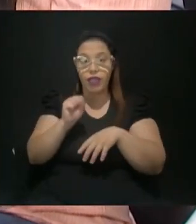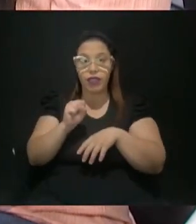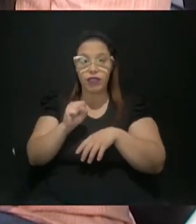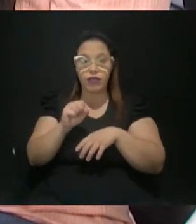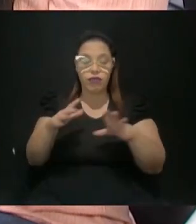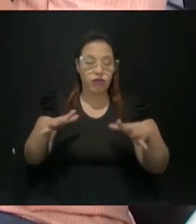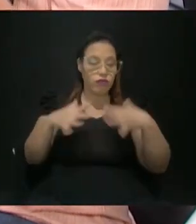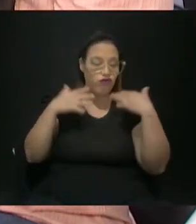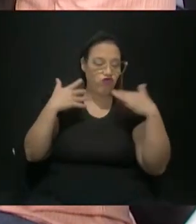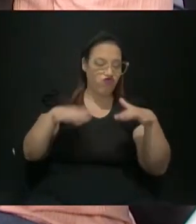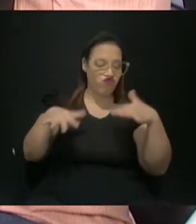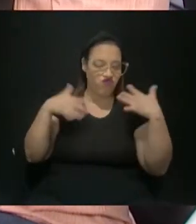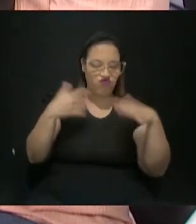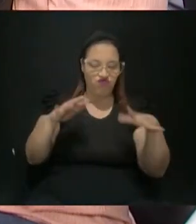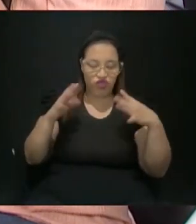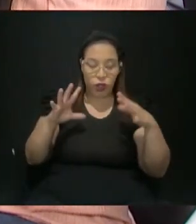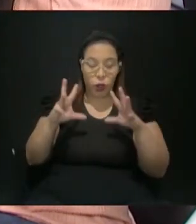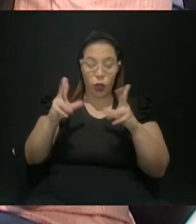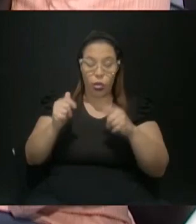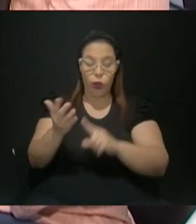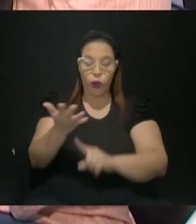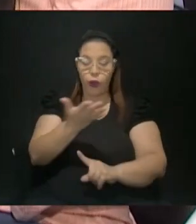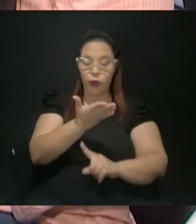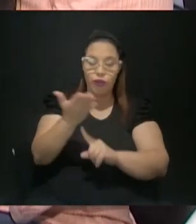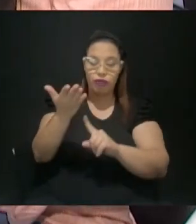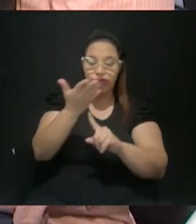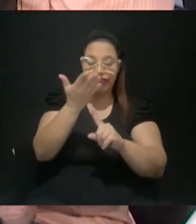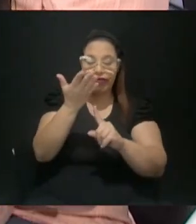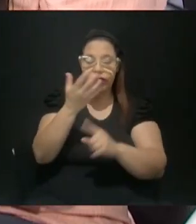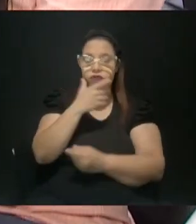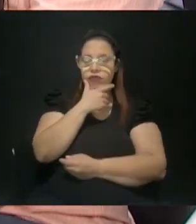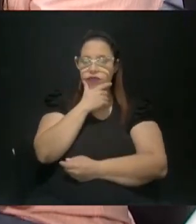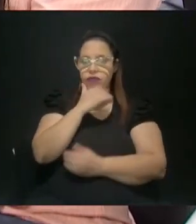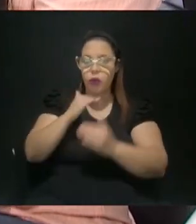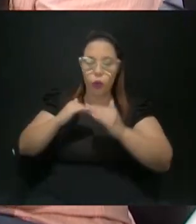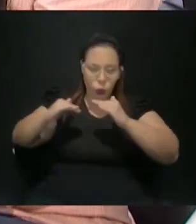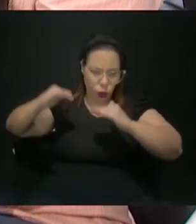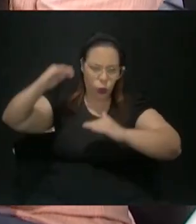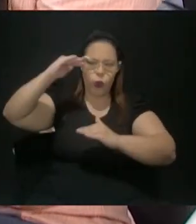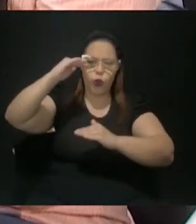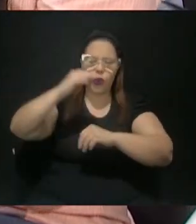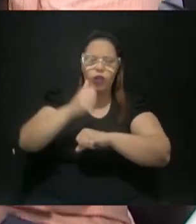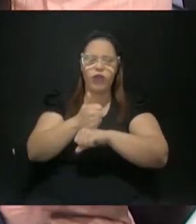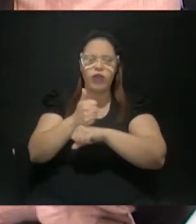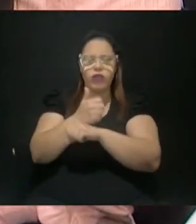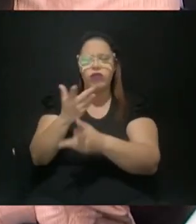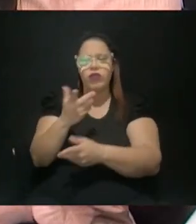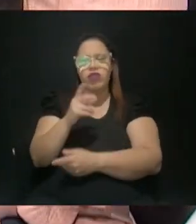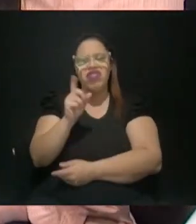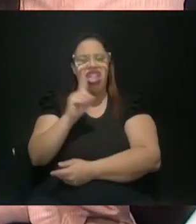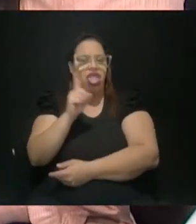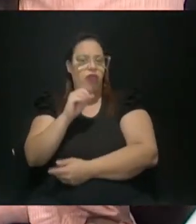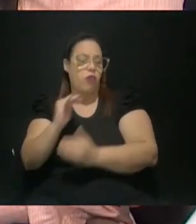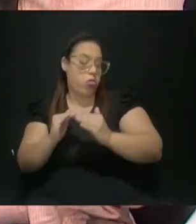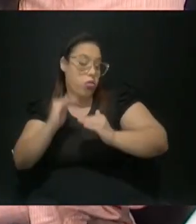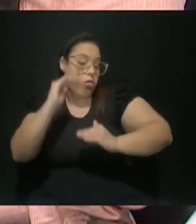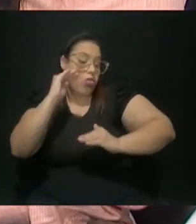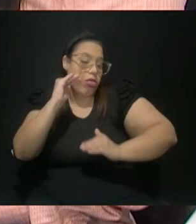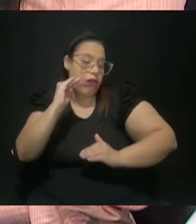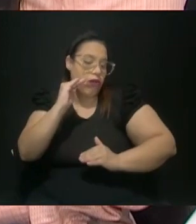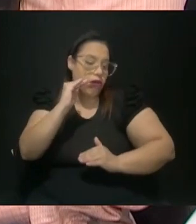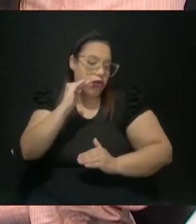essa tecnologia. É uma área que tende a crescer? Na verdade, é uma área não só que tende a crescer, mas como ela é